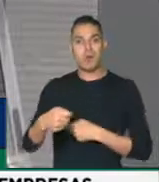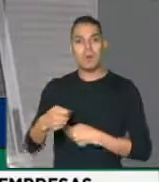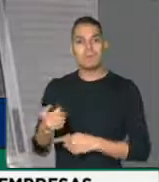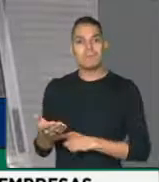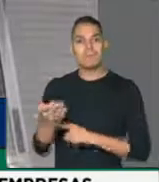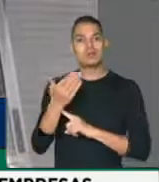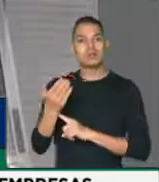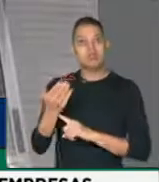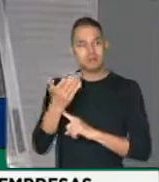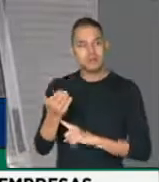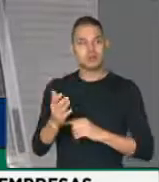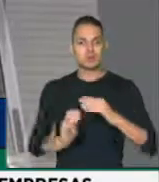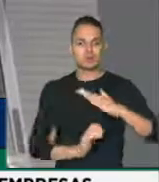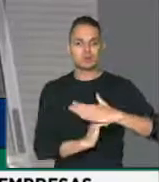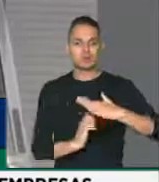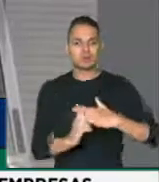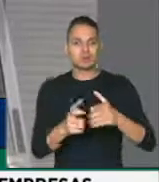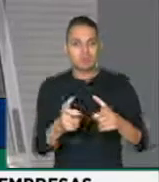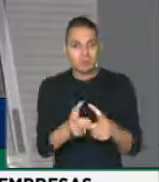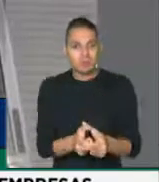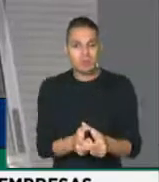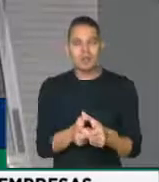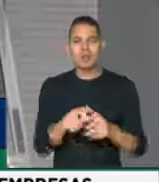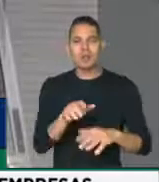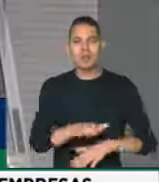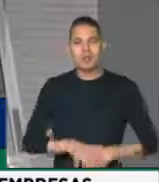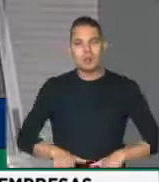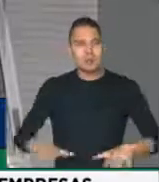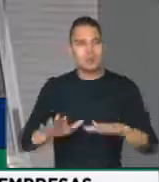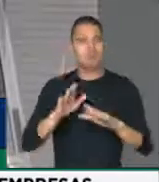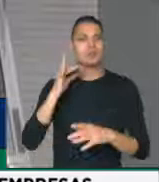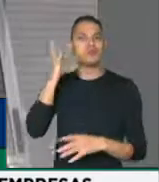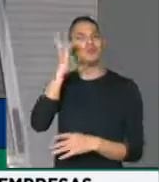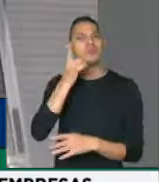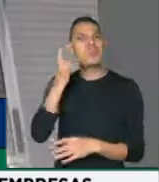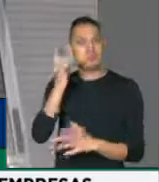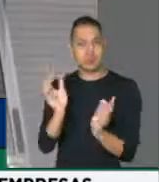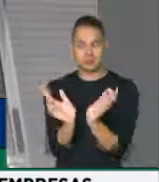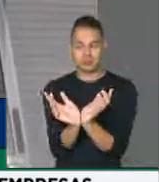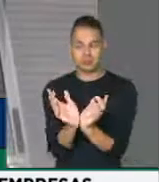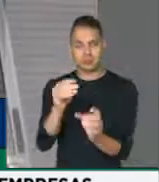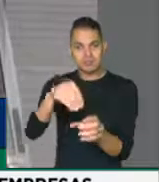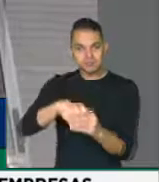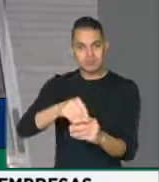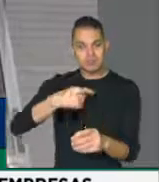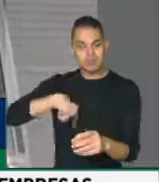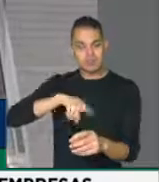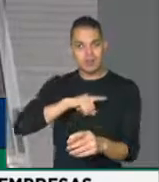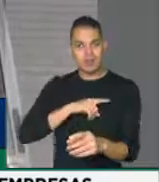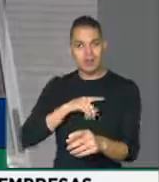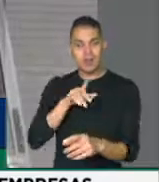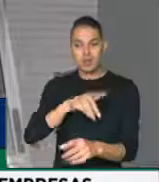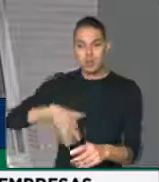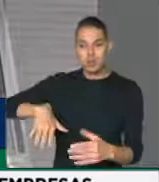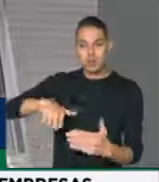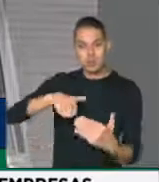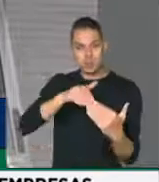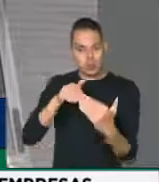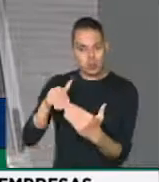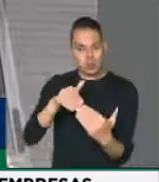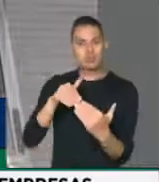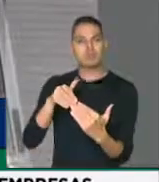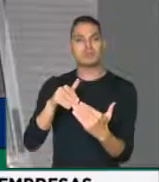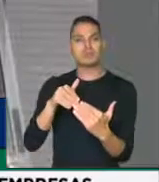atenção às micro e pequenas empresas, e todos os nossos deputados da nossa bancada, de forma unânime,